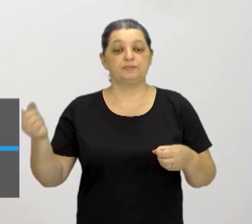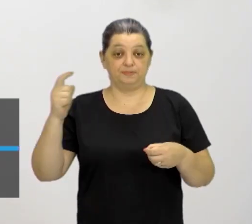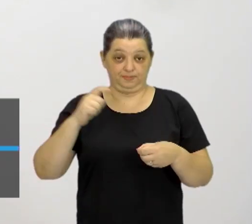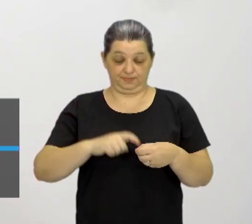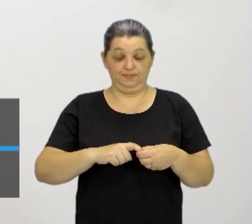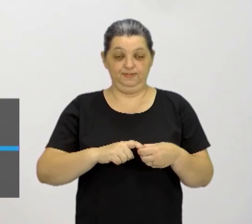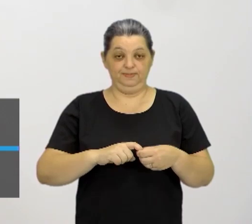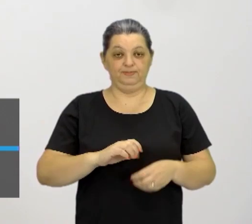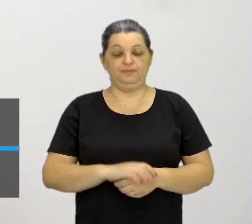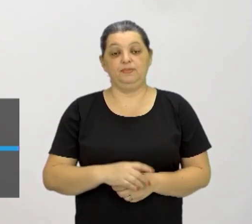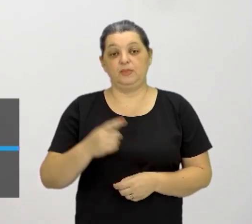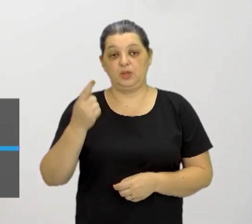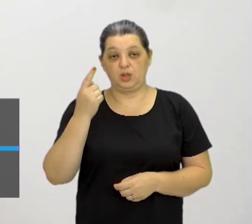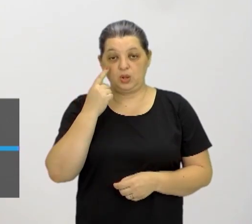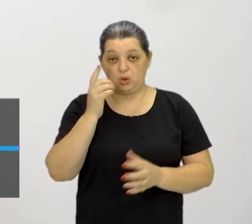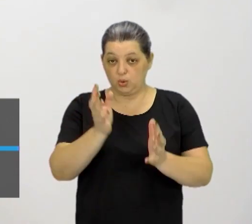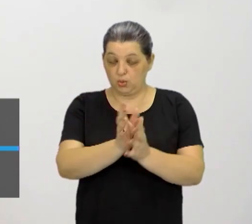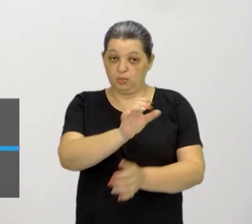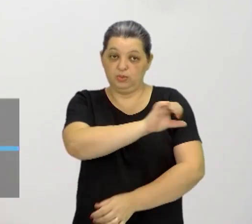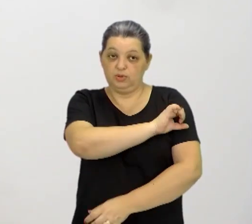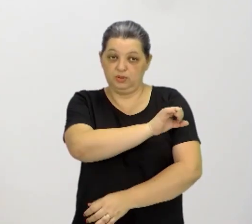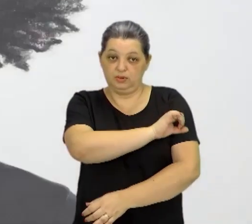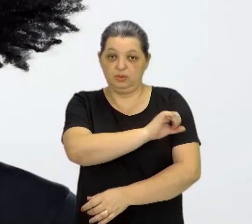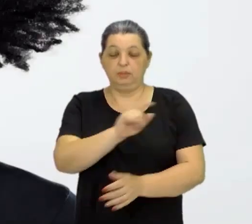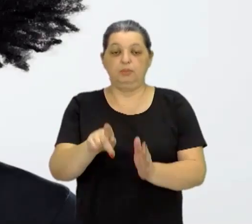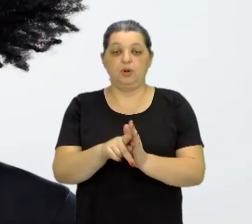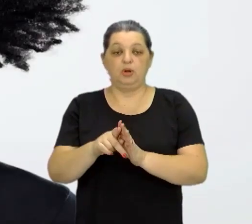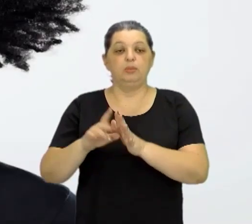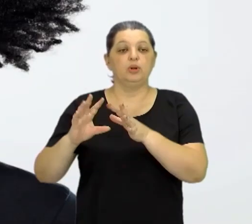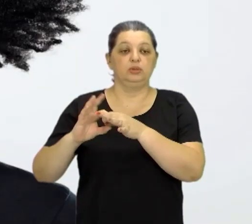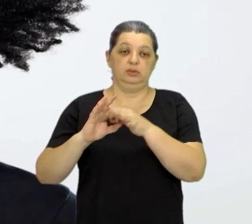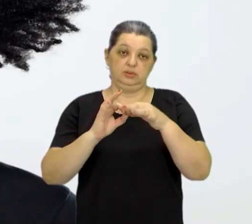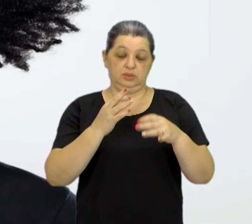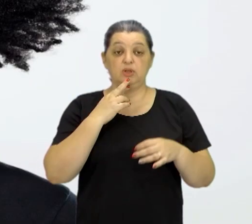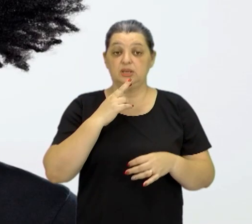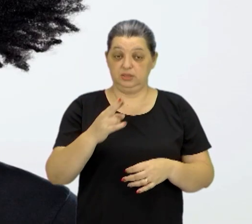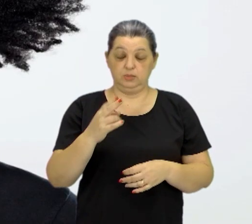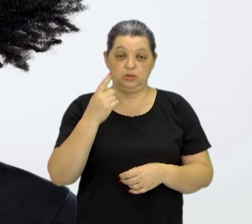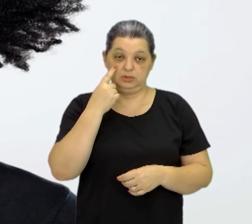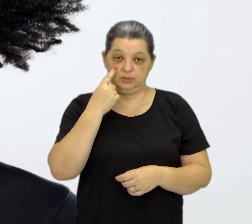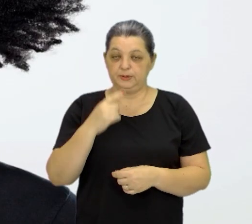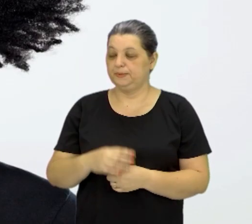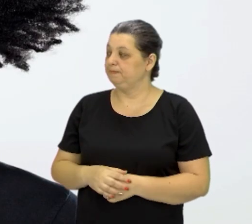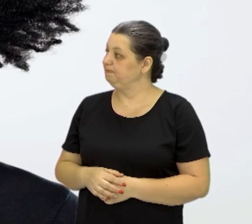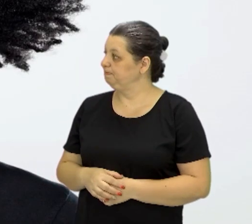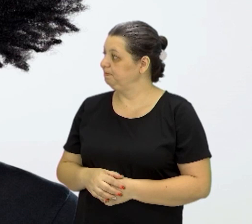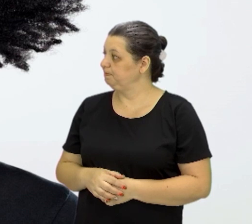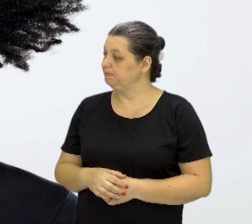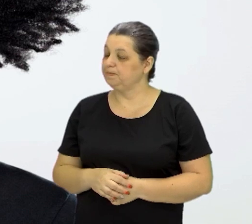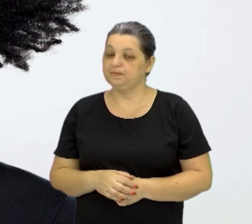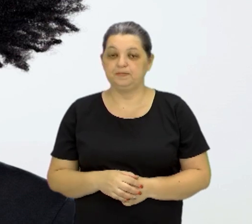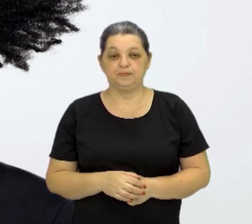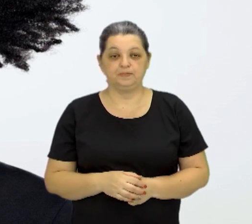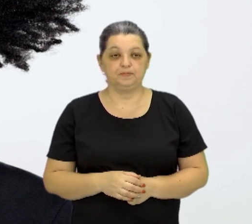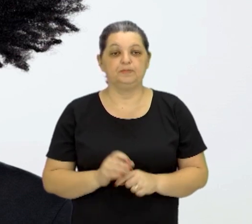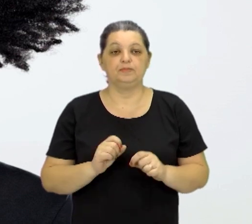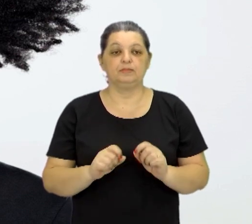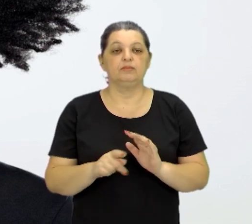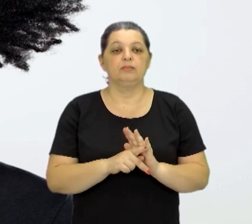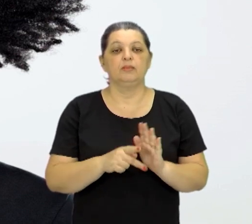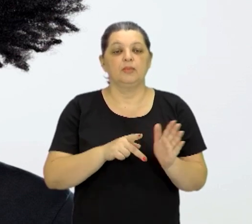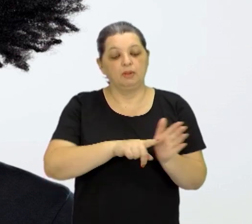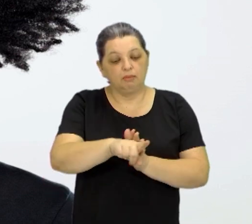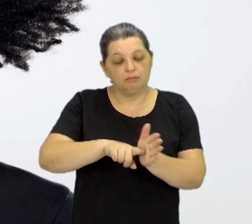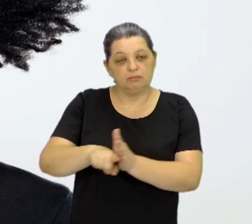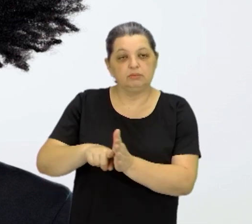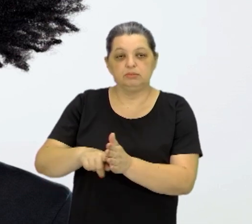Voltamos. E olha só, Noduano, eu trouxe aqui então a contextualização dessa resposta. Dá uma olhadinha. Alguns estudiosos definem globalização